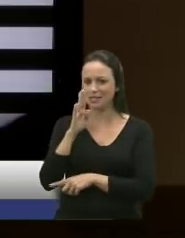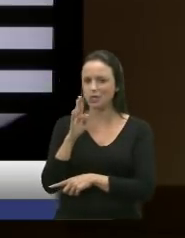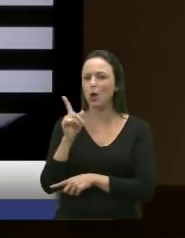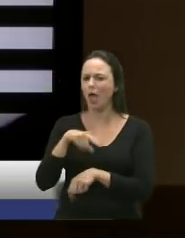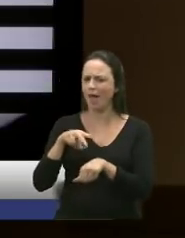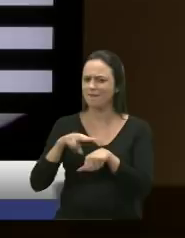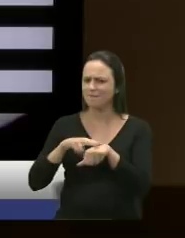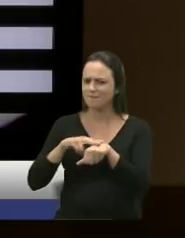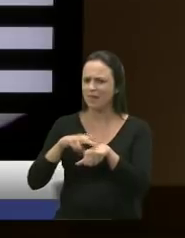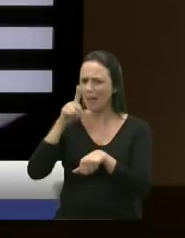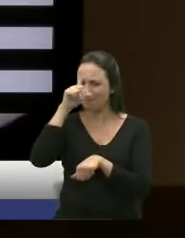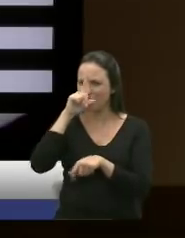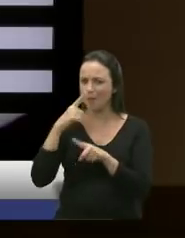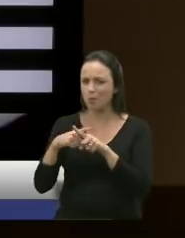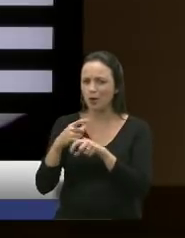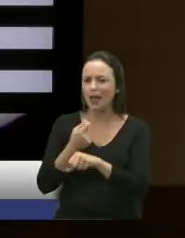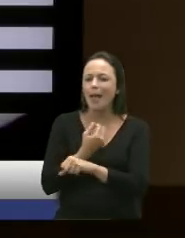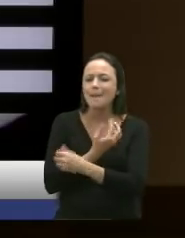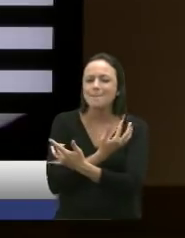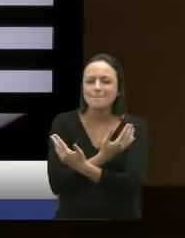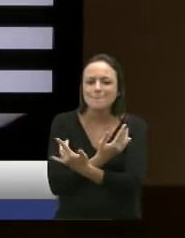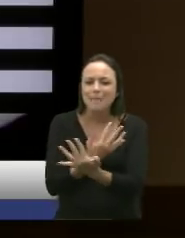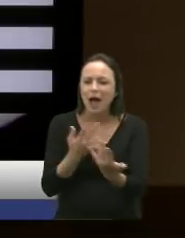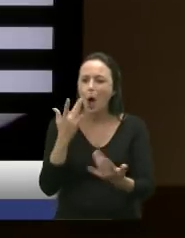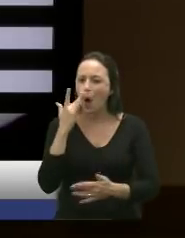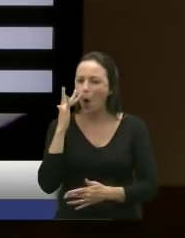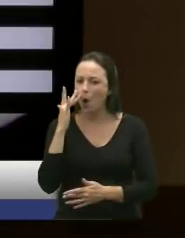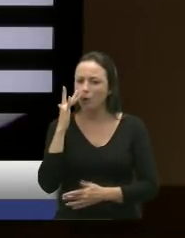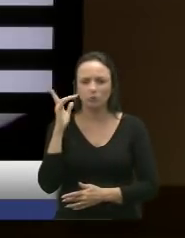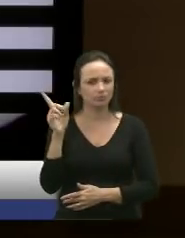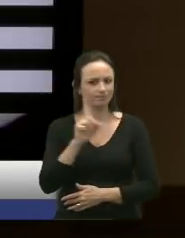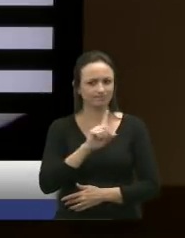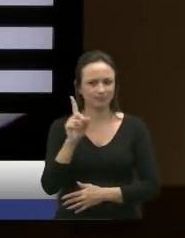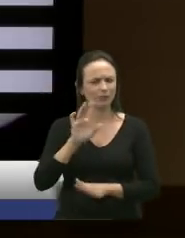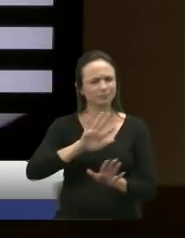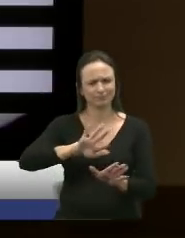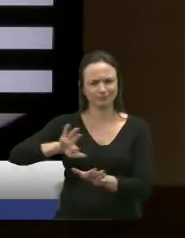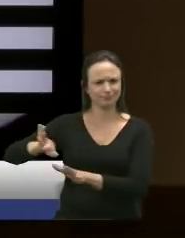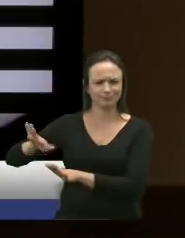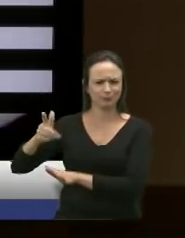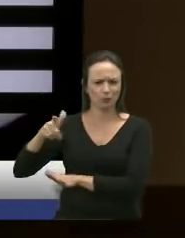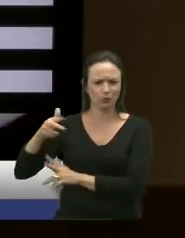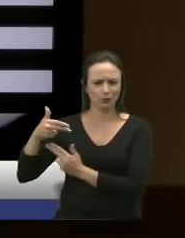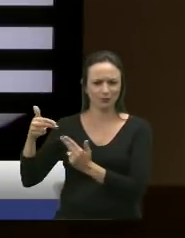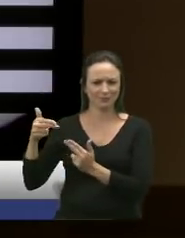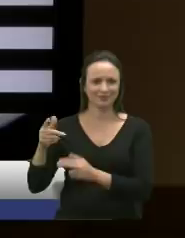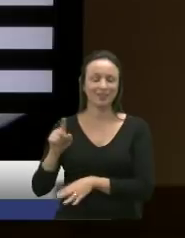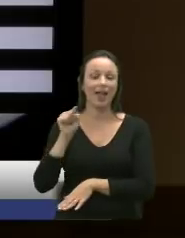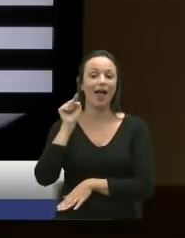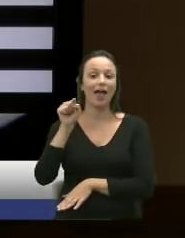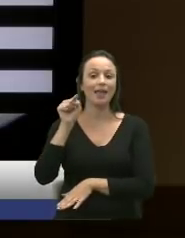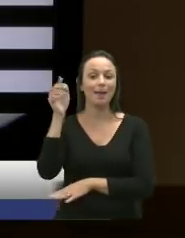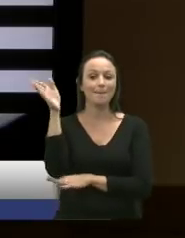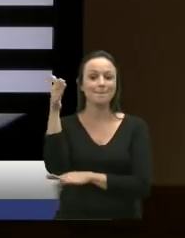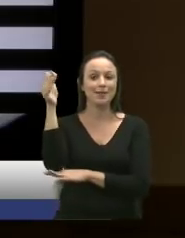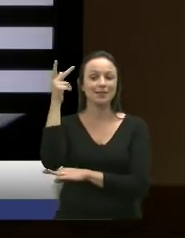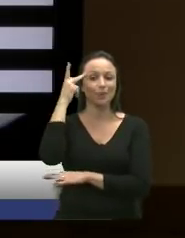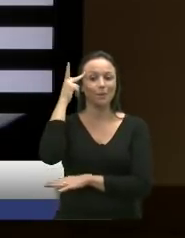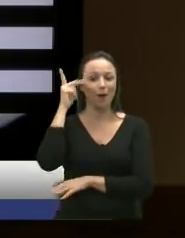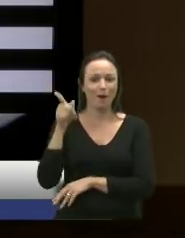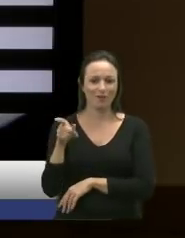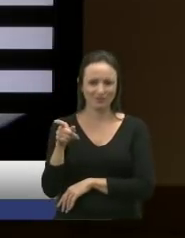ouro. Não tem nada a ver com mato e ouro. Mas deixa para lá. Aqui a justificativa é muito bonita, que